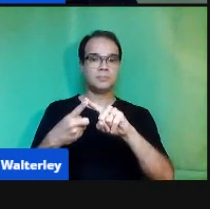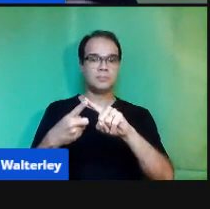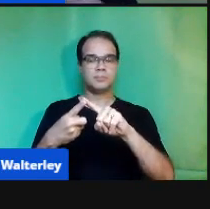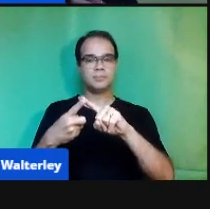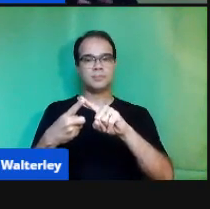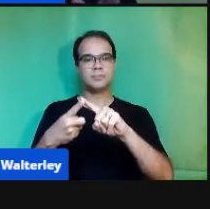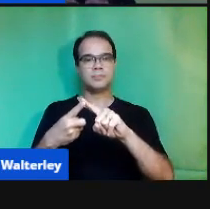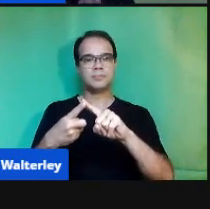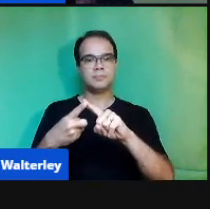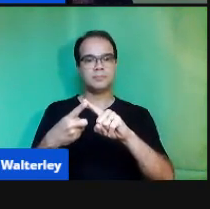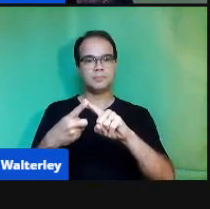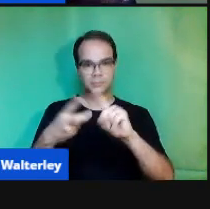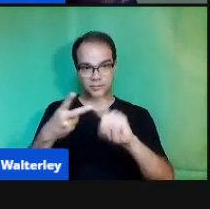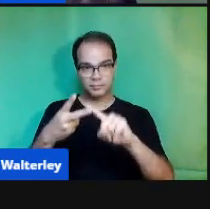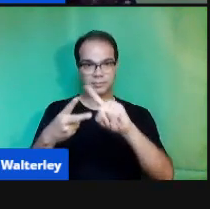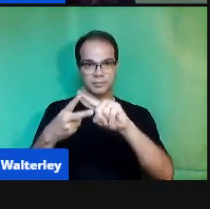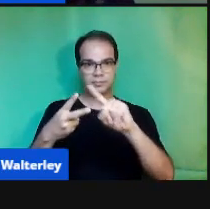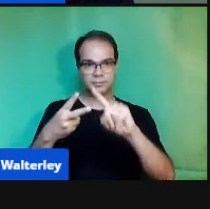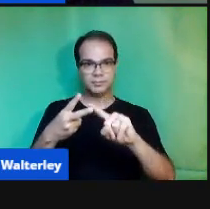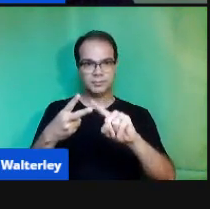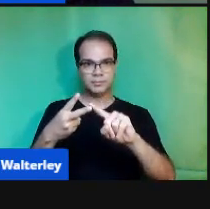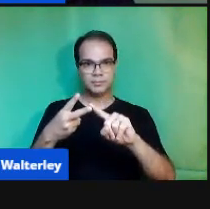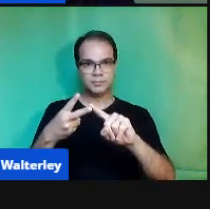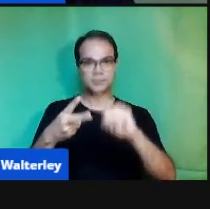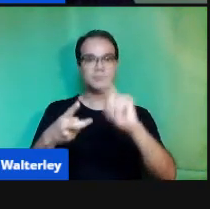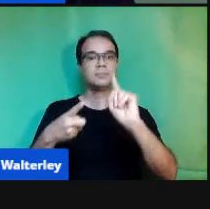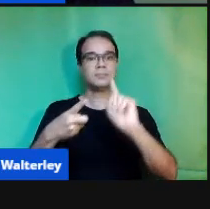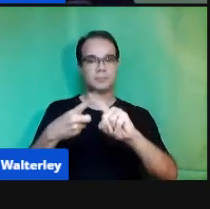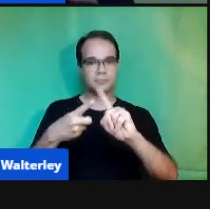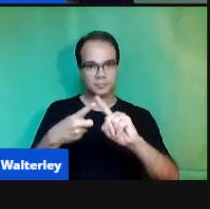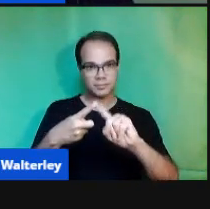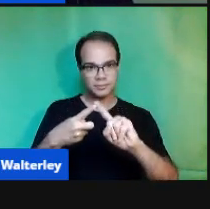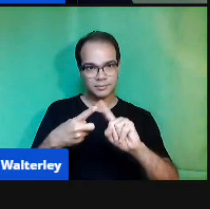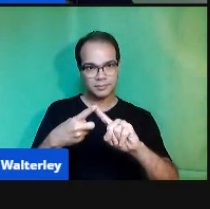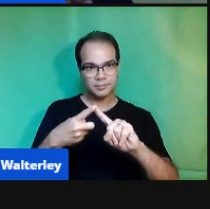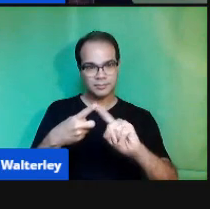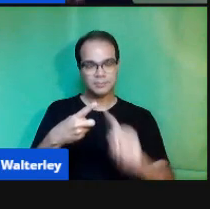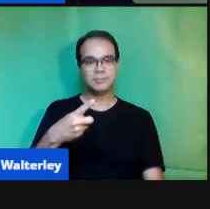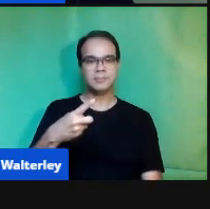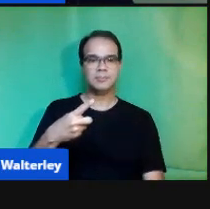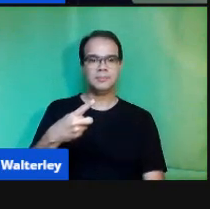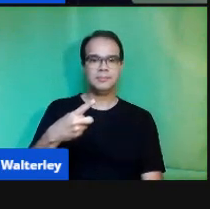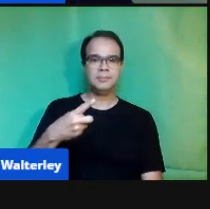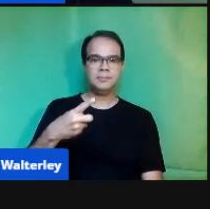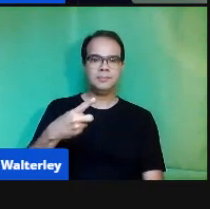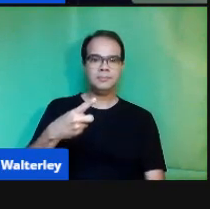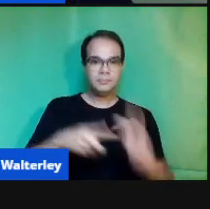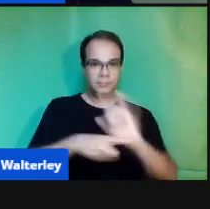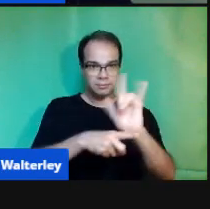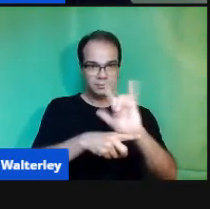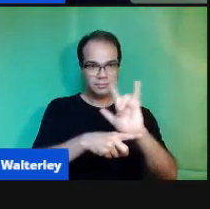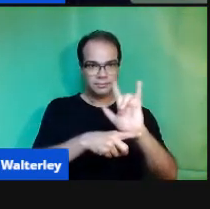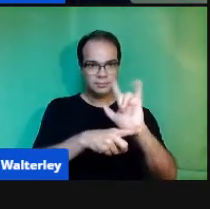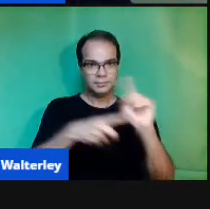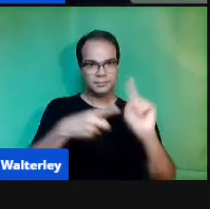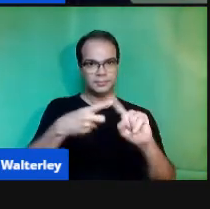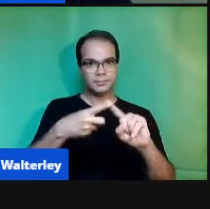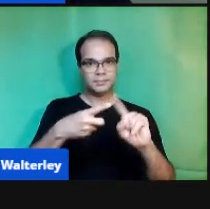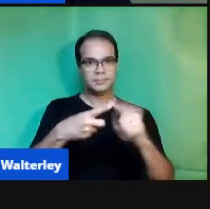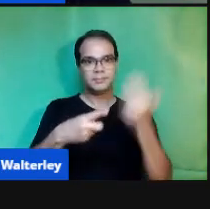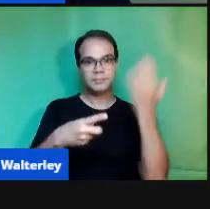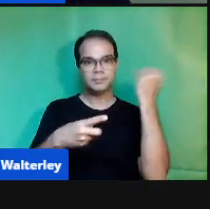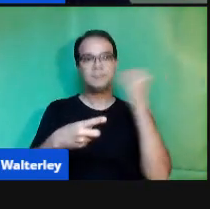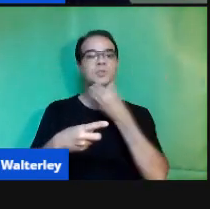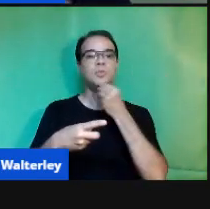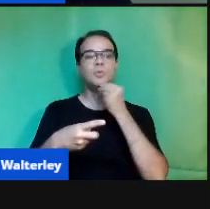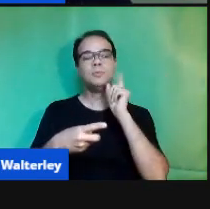Lins, e o outro é um, eu já vou falar dele, é um documentário de um diretor